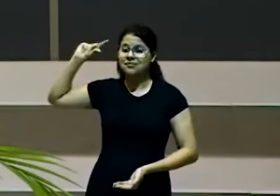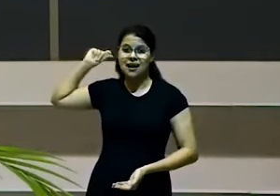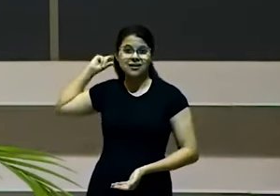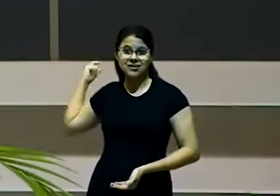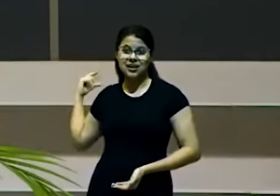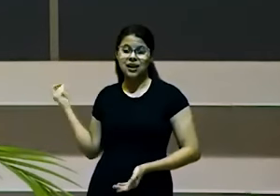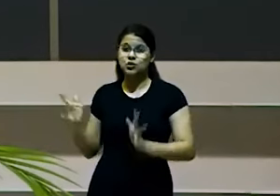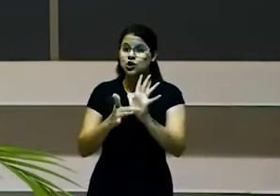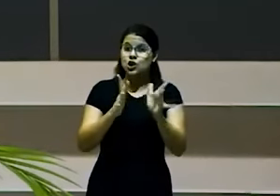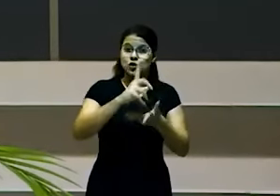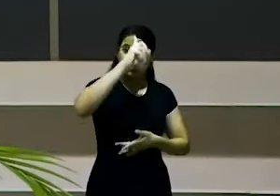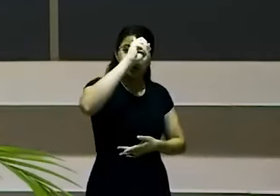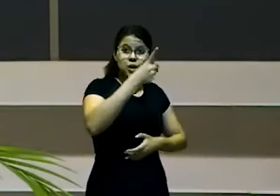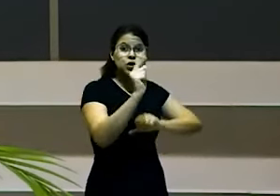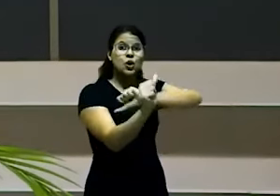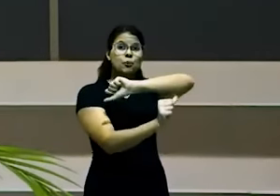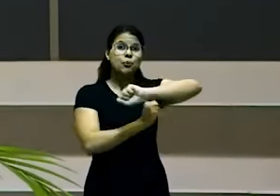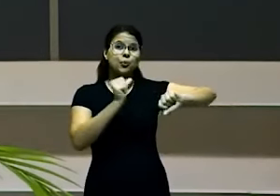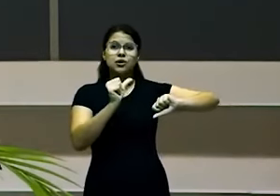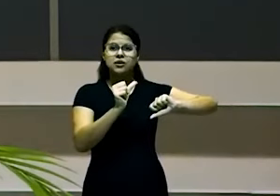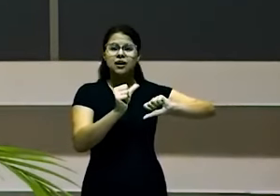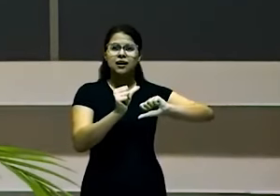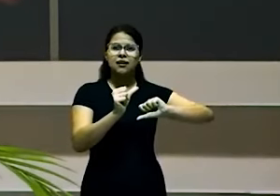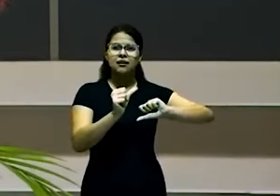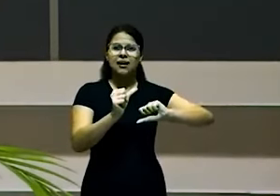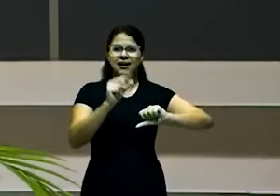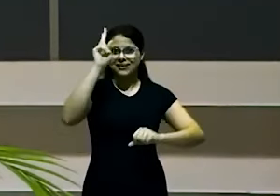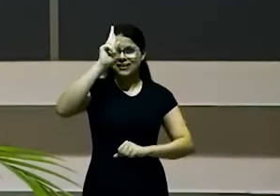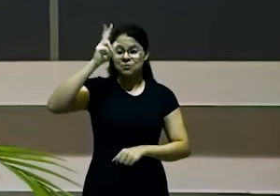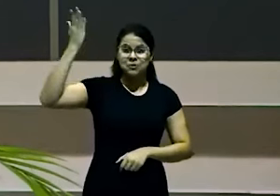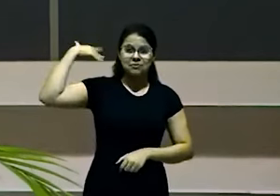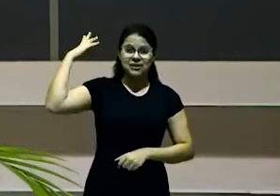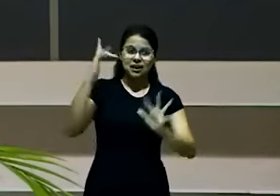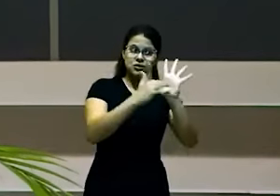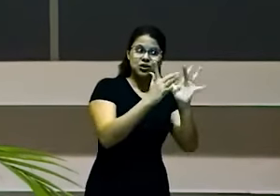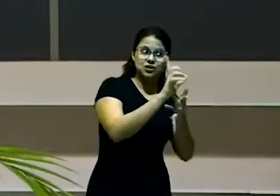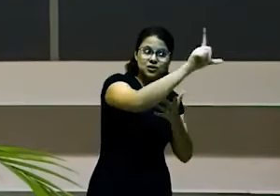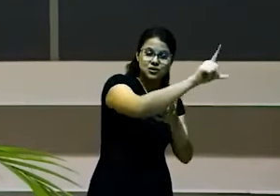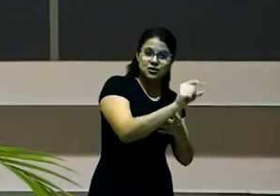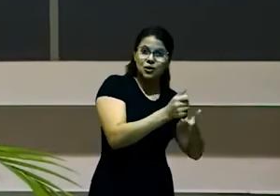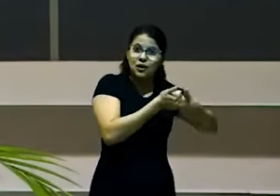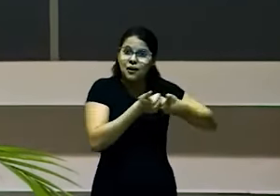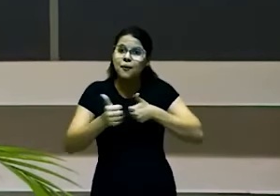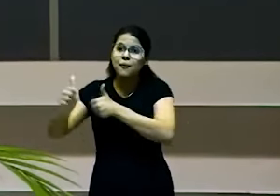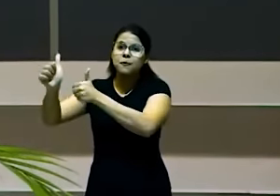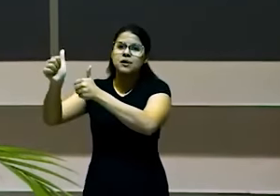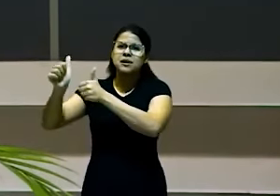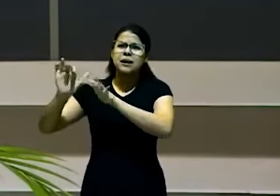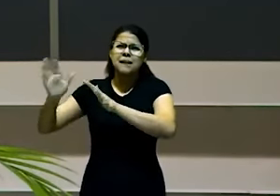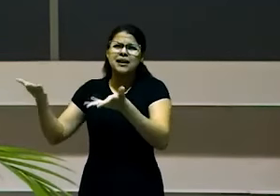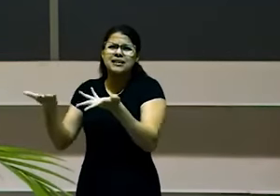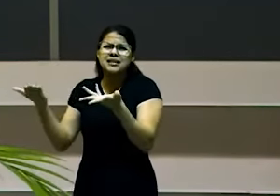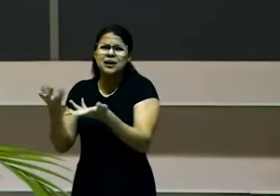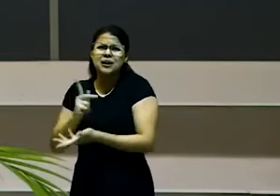pescar era justamente da onde Jesus havia tirado ele Pedro está tão envolto